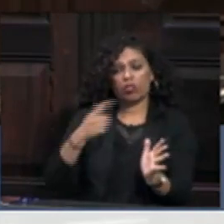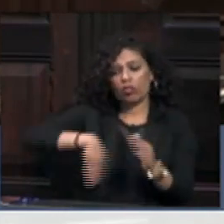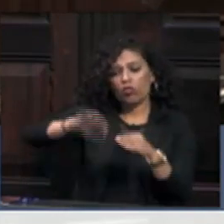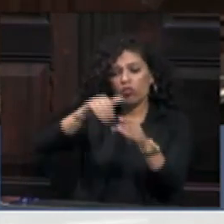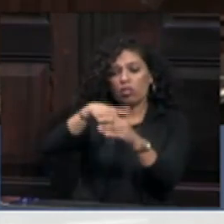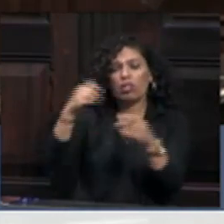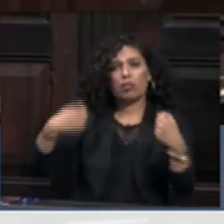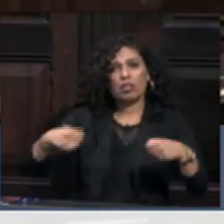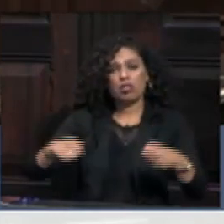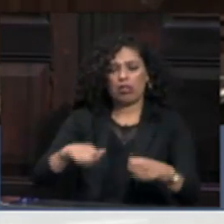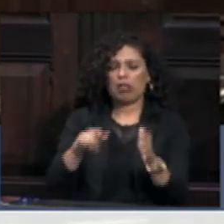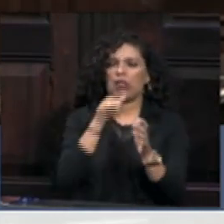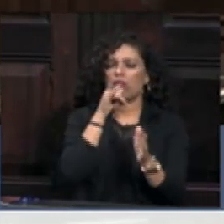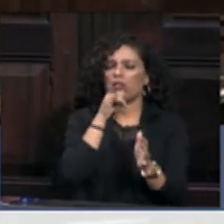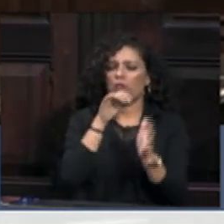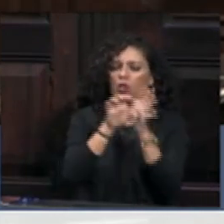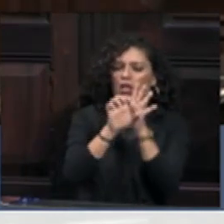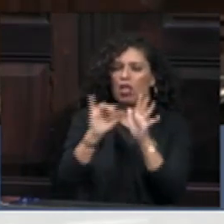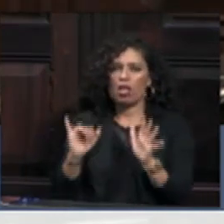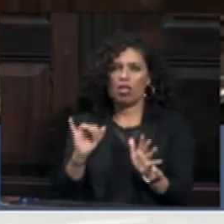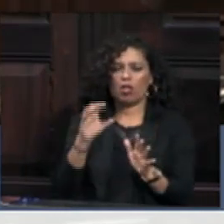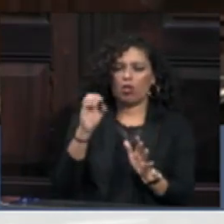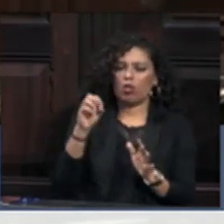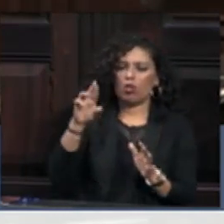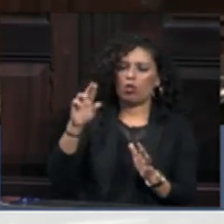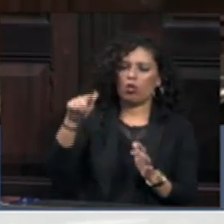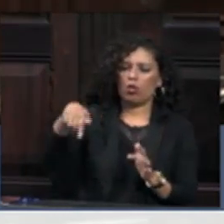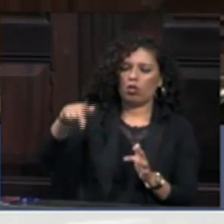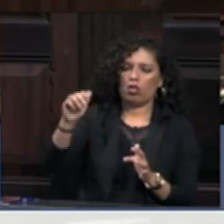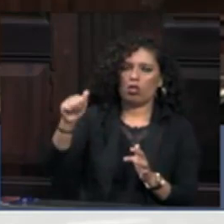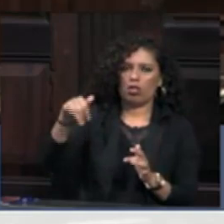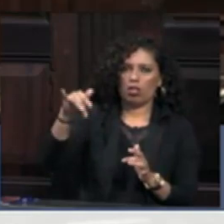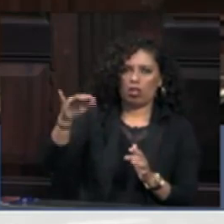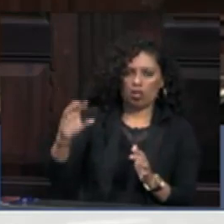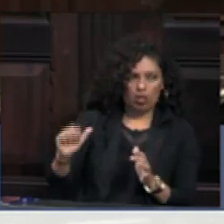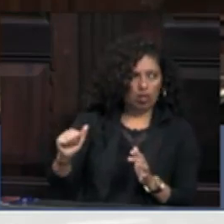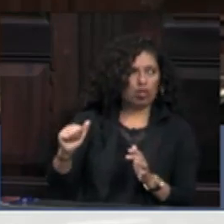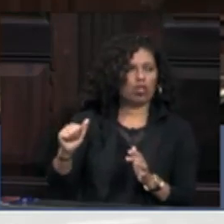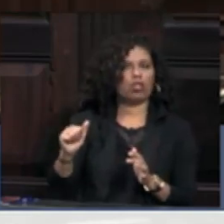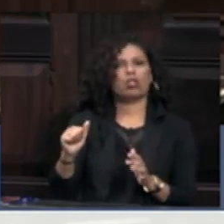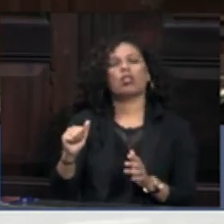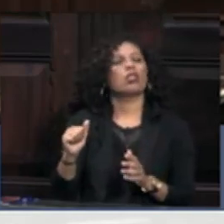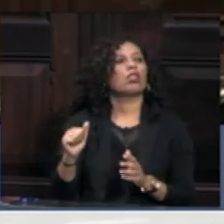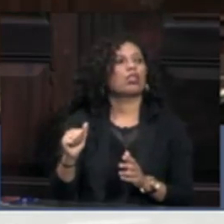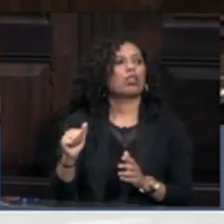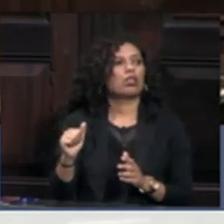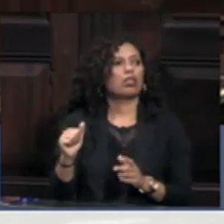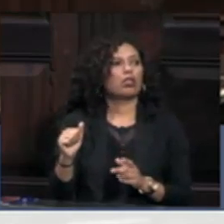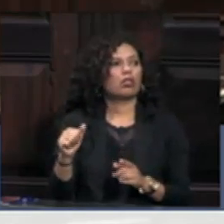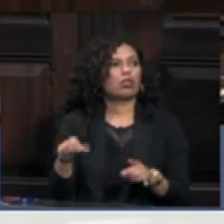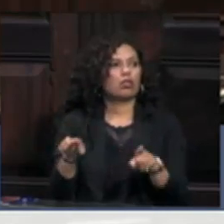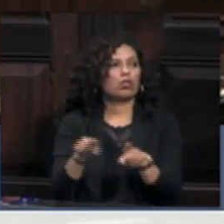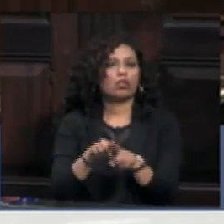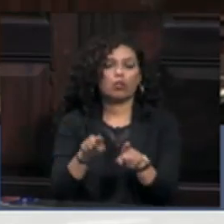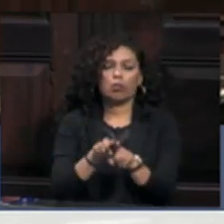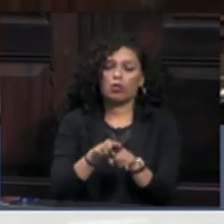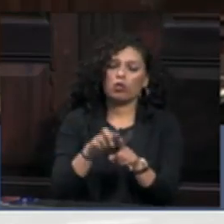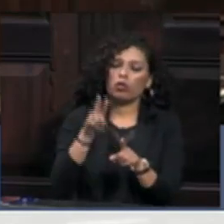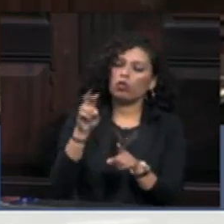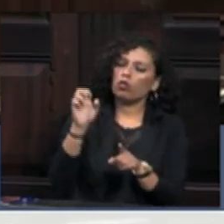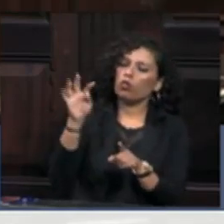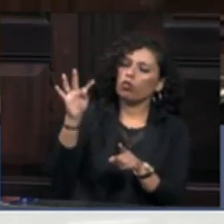como a lei orgânica, como o plano plurianual, como a questão do veto